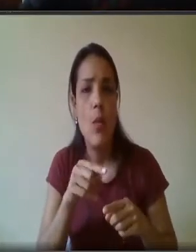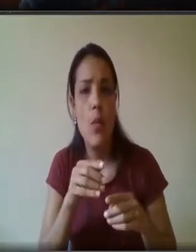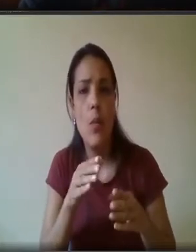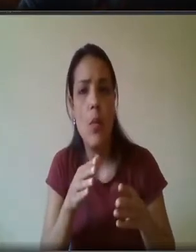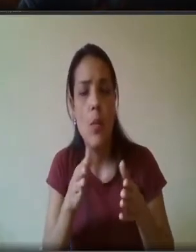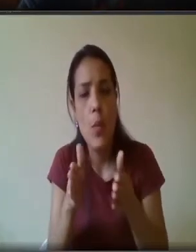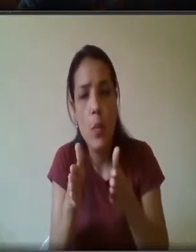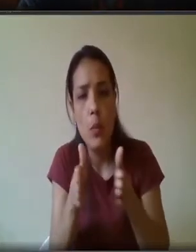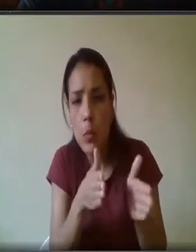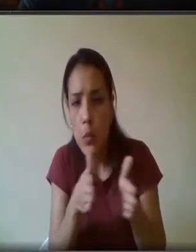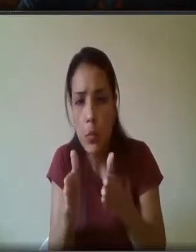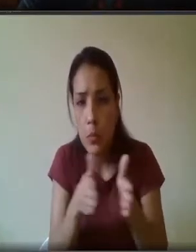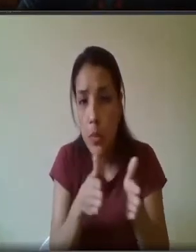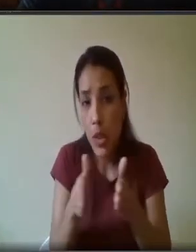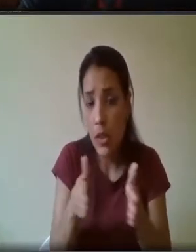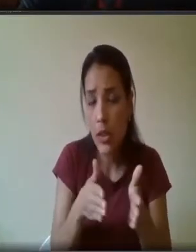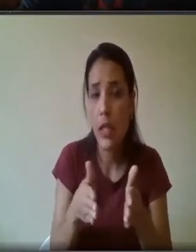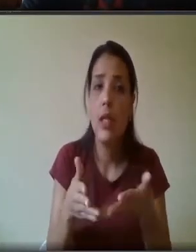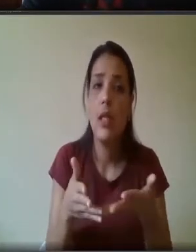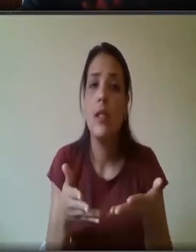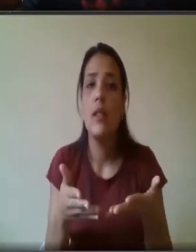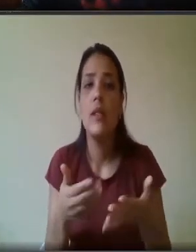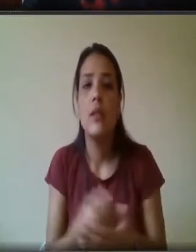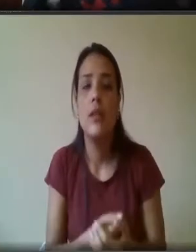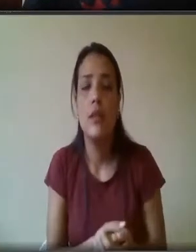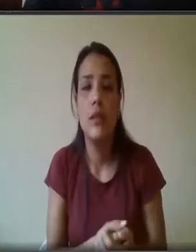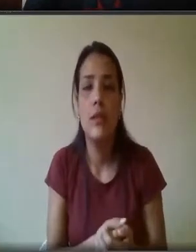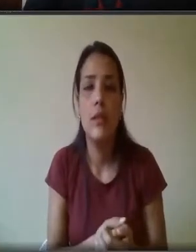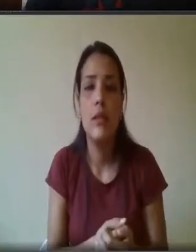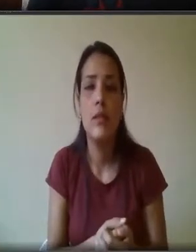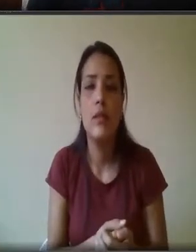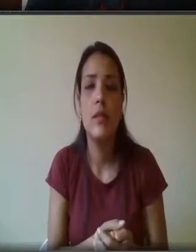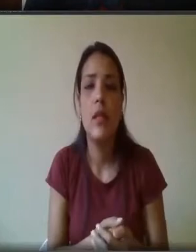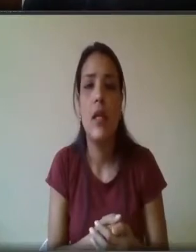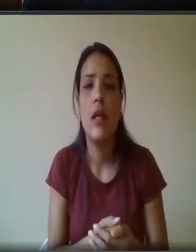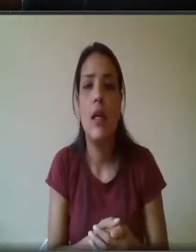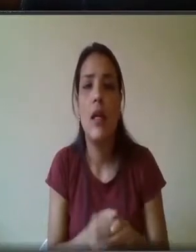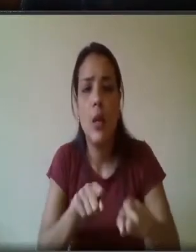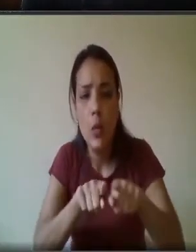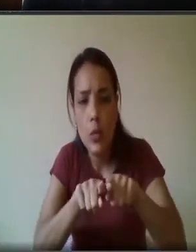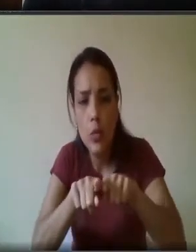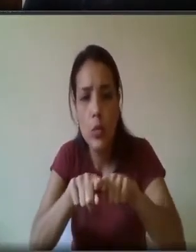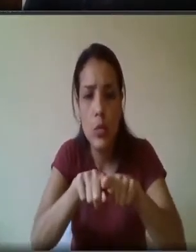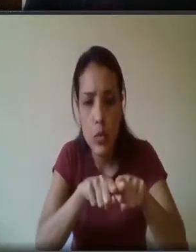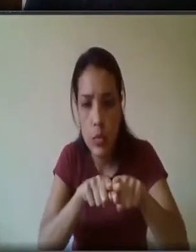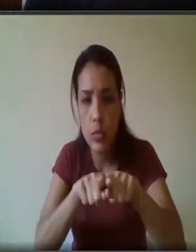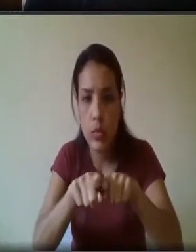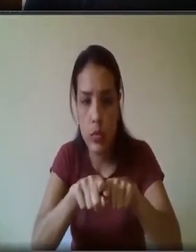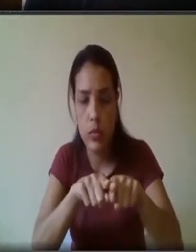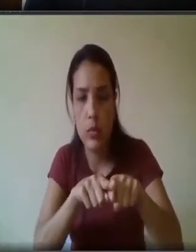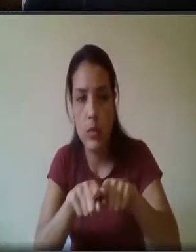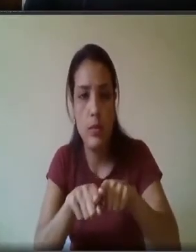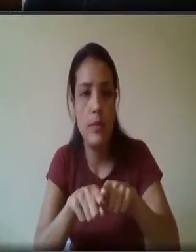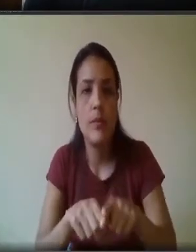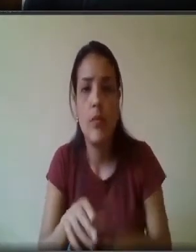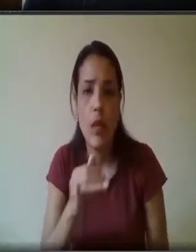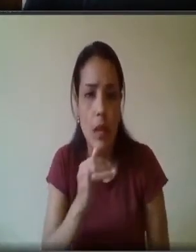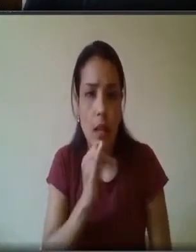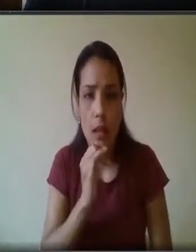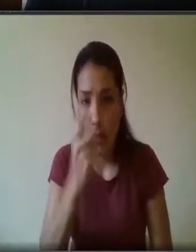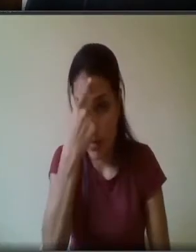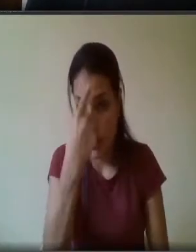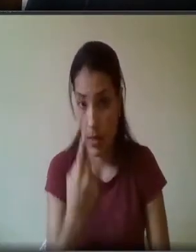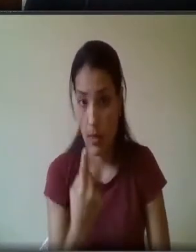resvalando uma na outra. E aí, o exemplo clássico, pessoal, tá? Desses limites